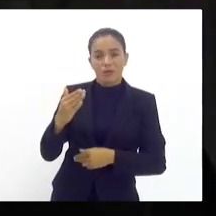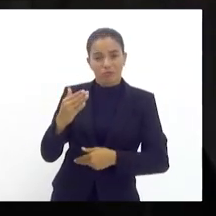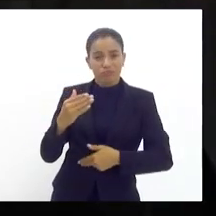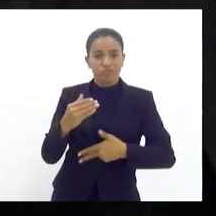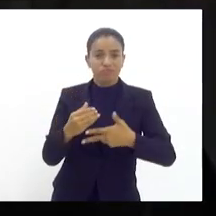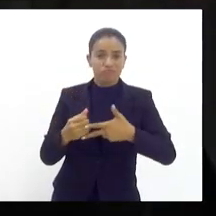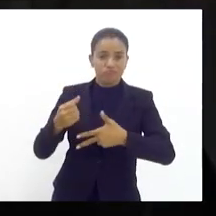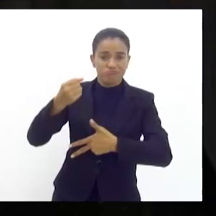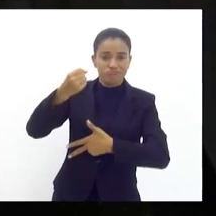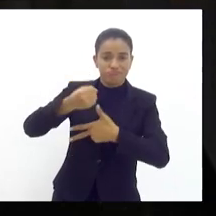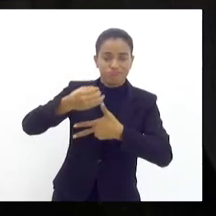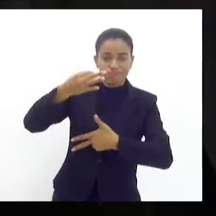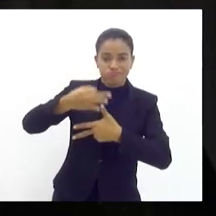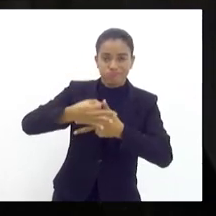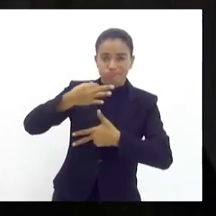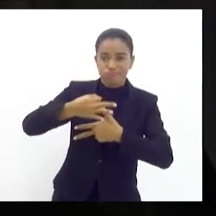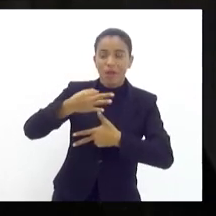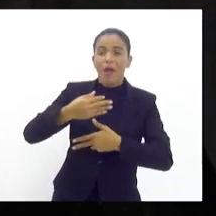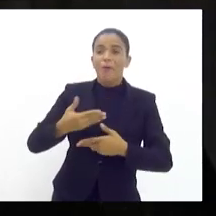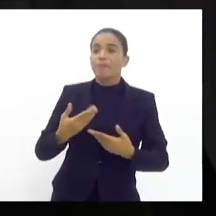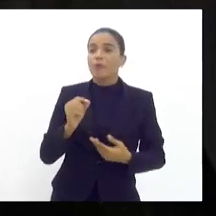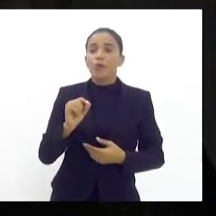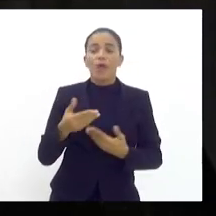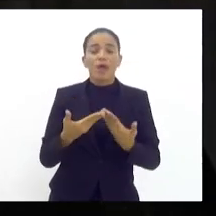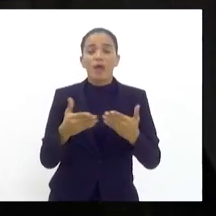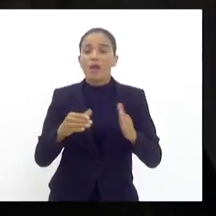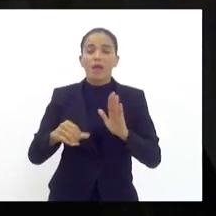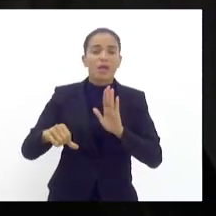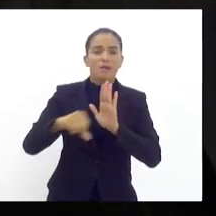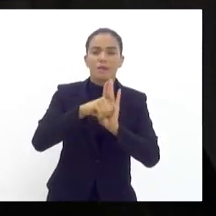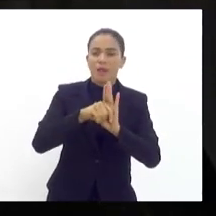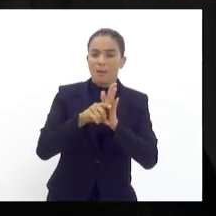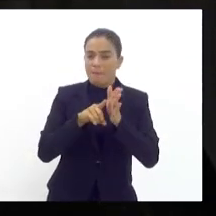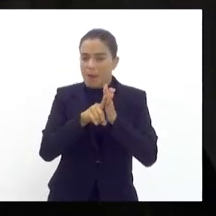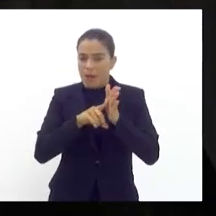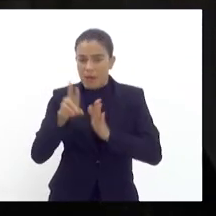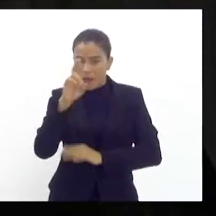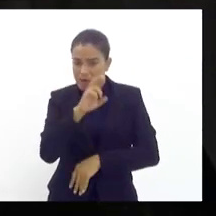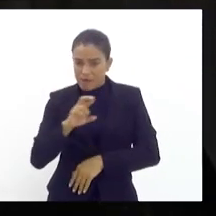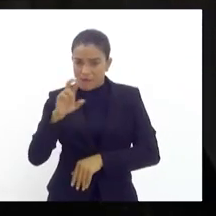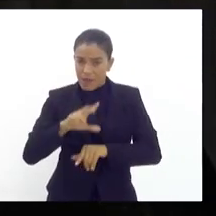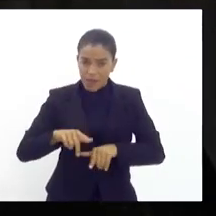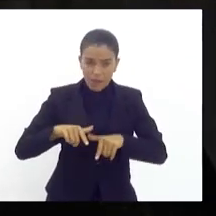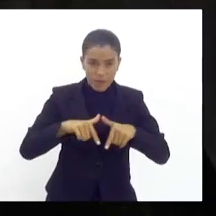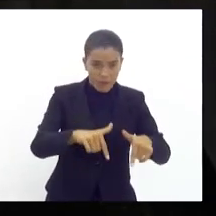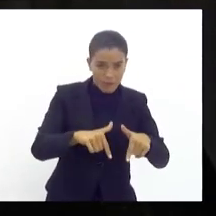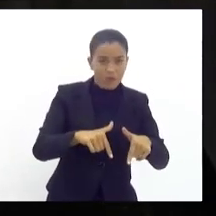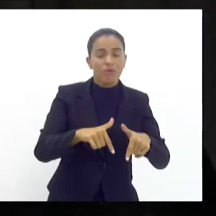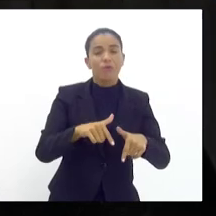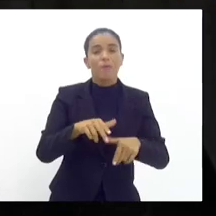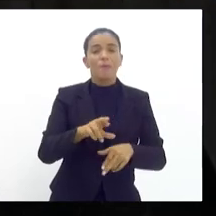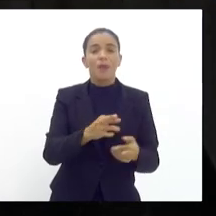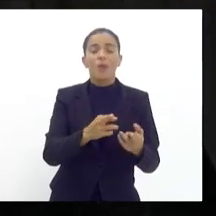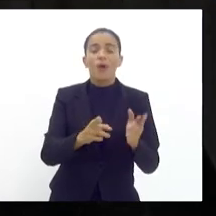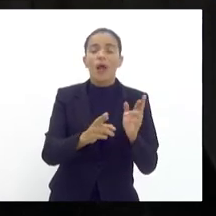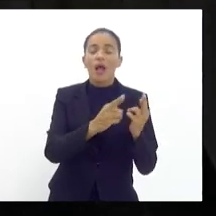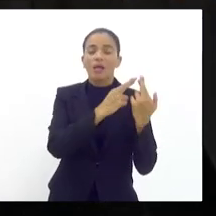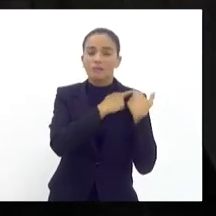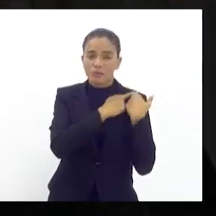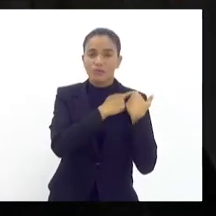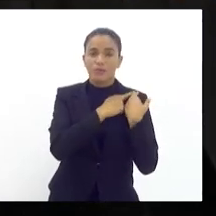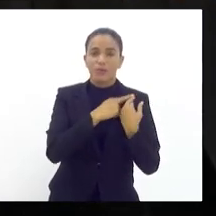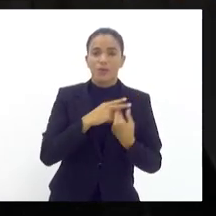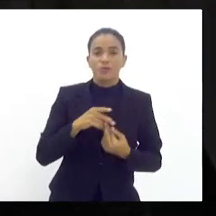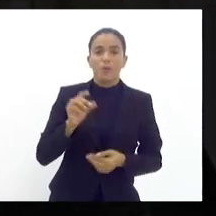conhecido como STF abertura de um inquérito criminal para investigar as atuações dirigente responsáveis pelo Google Brasil e pelo